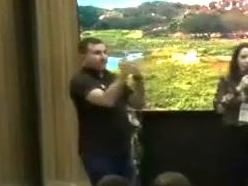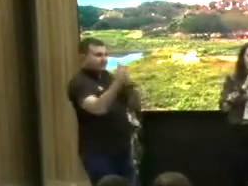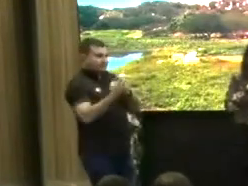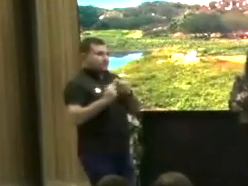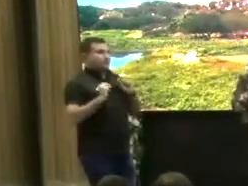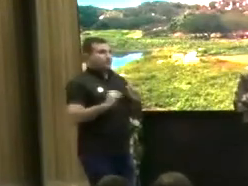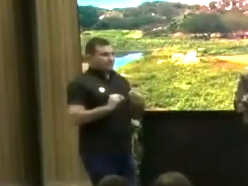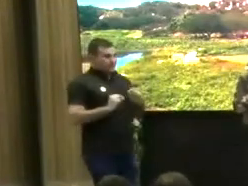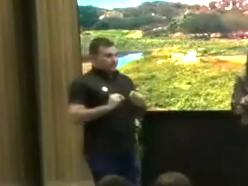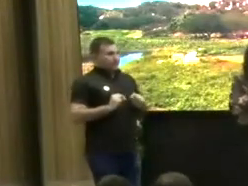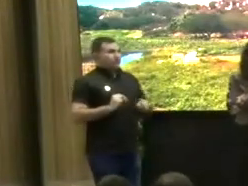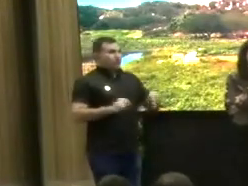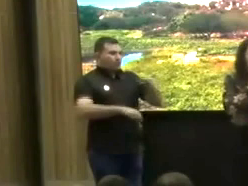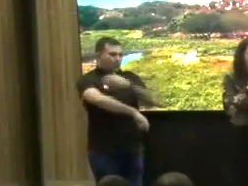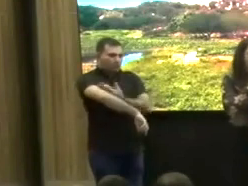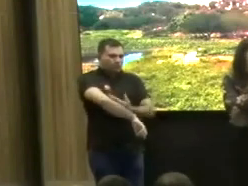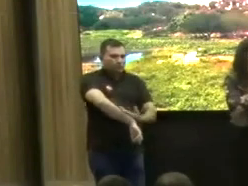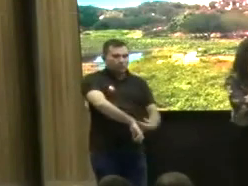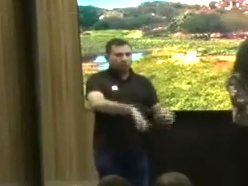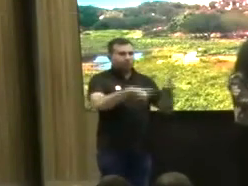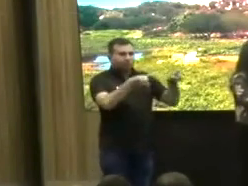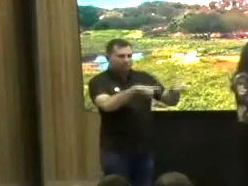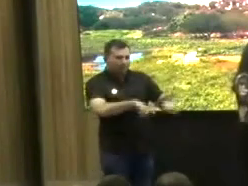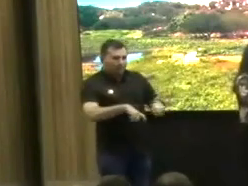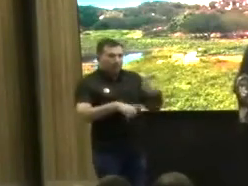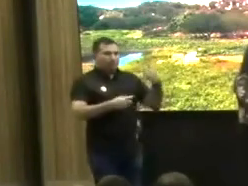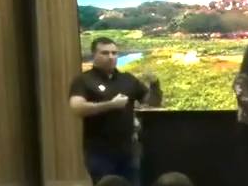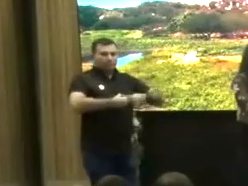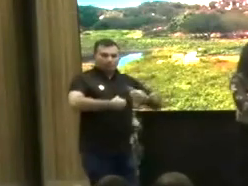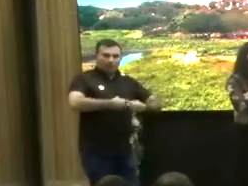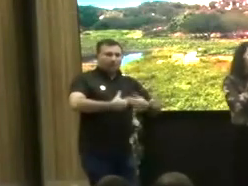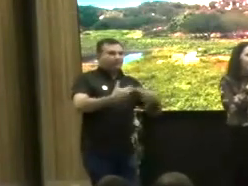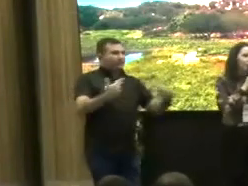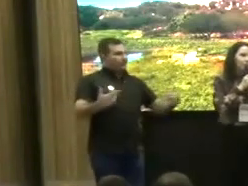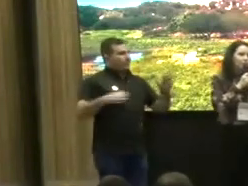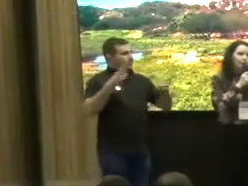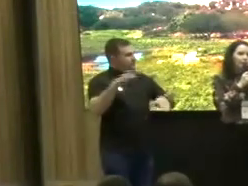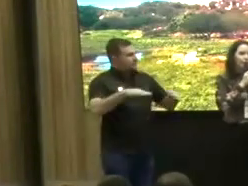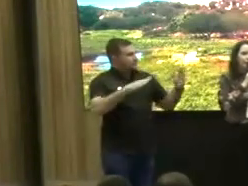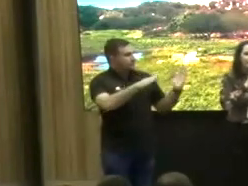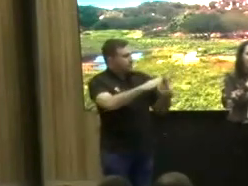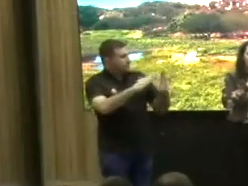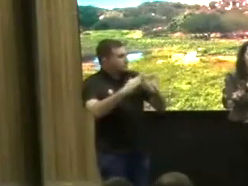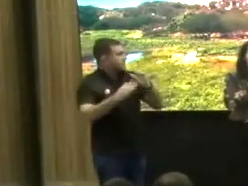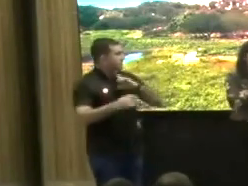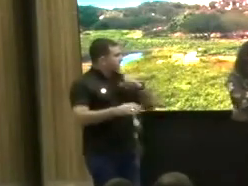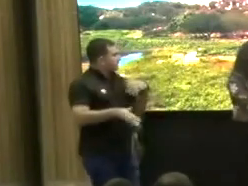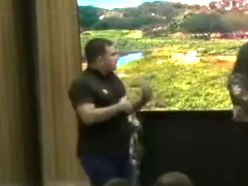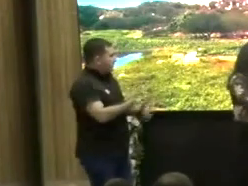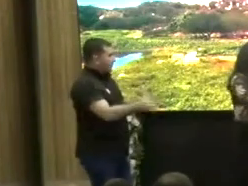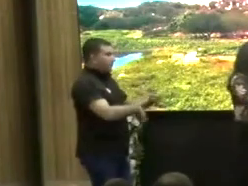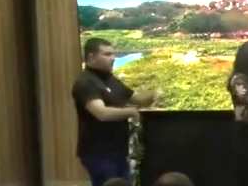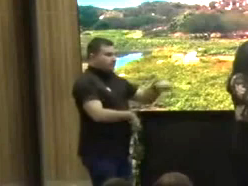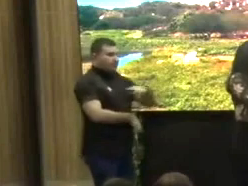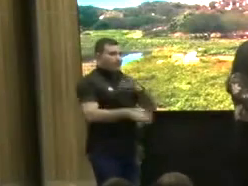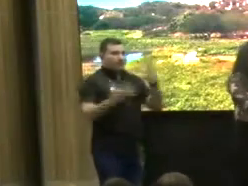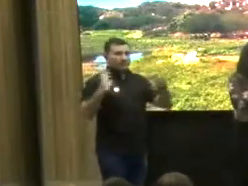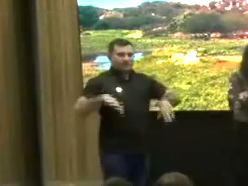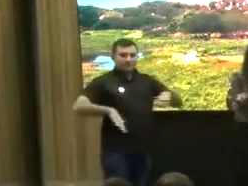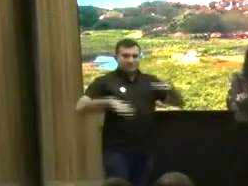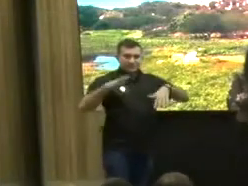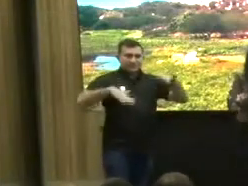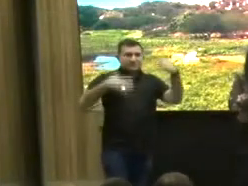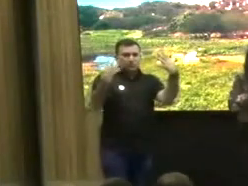gente é acostumado com o nosso semiárido e com a caatinga, que muitas vezes, no prolongamento da estiagem,